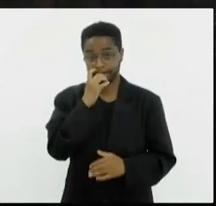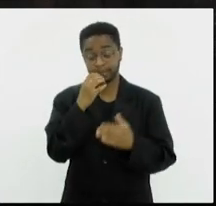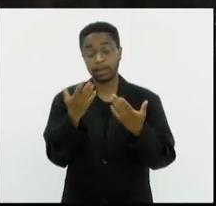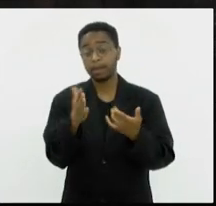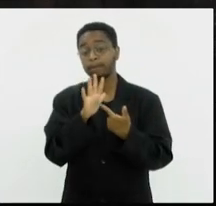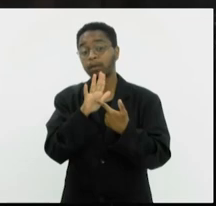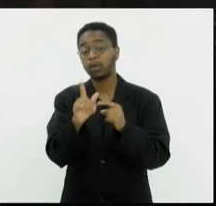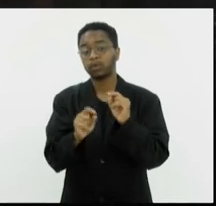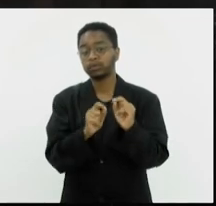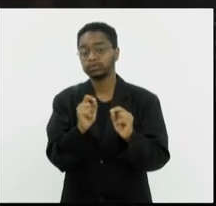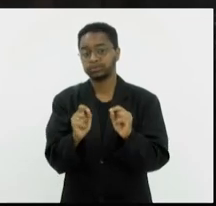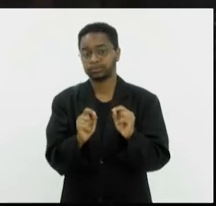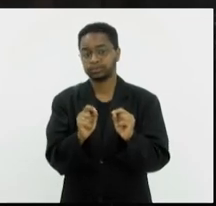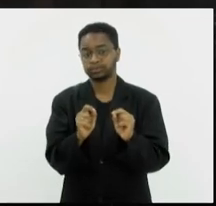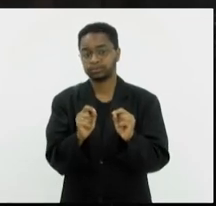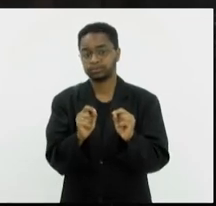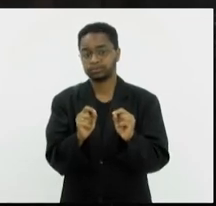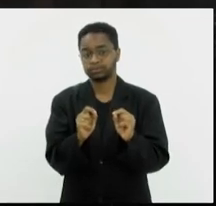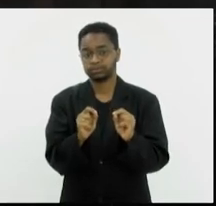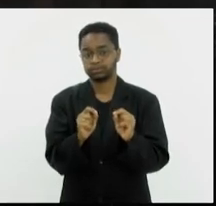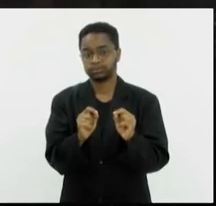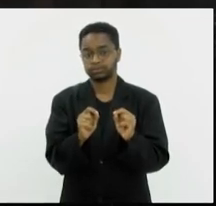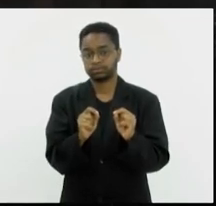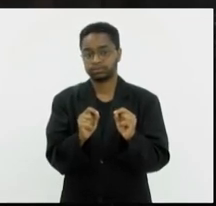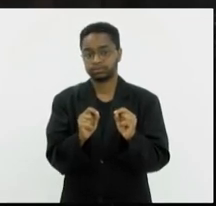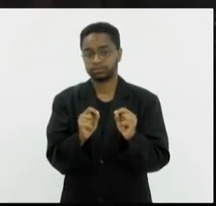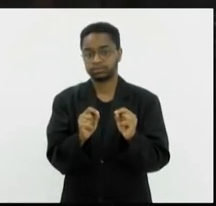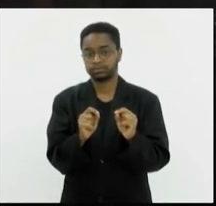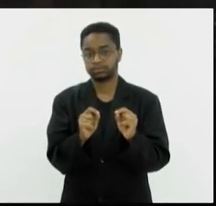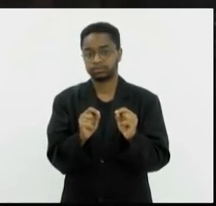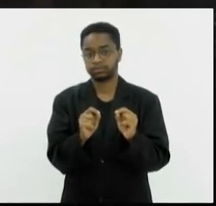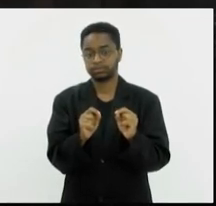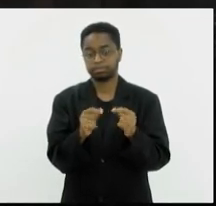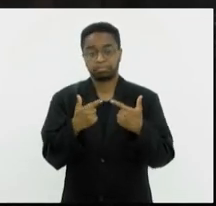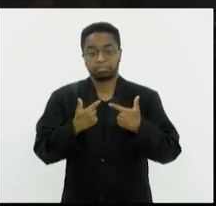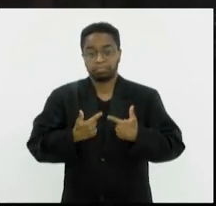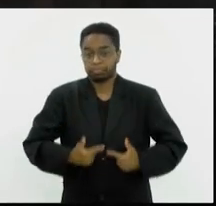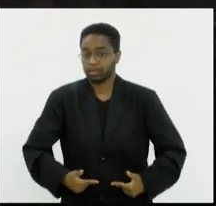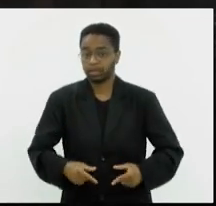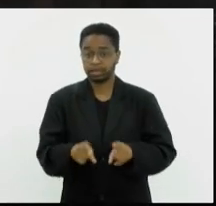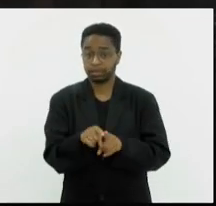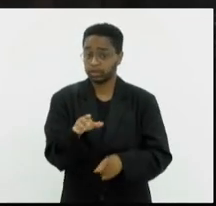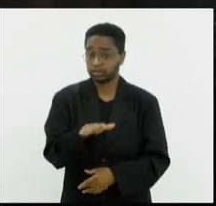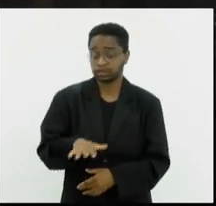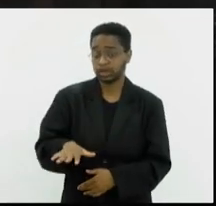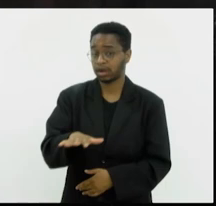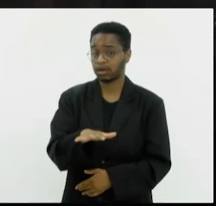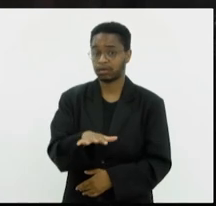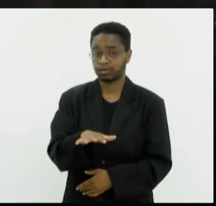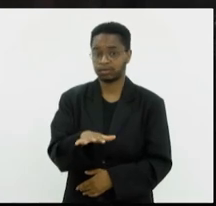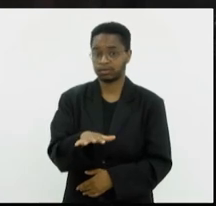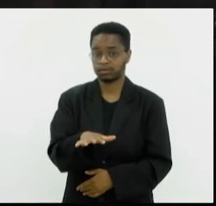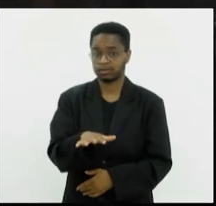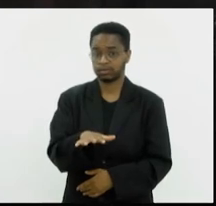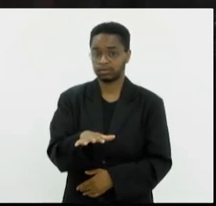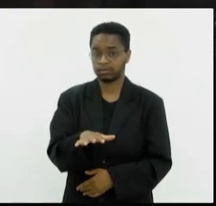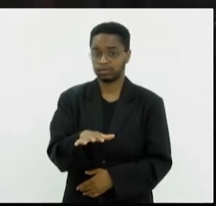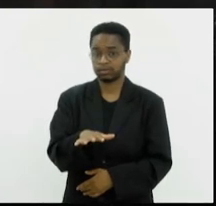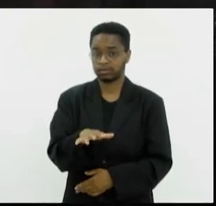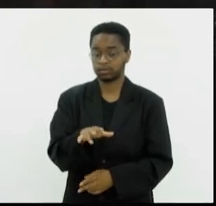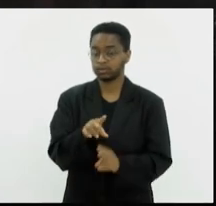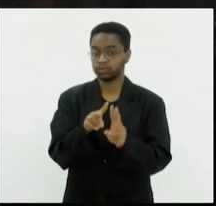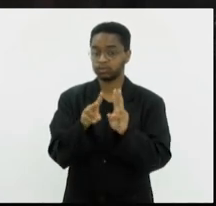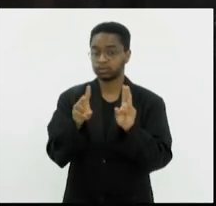o quê uma impunidade também geriz em